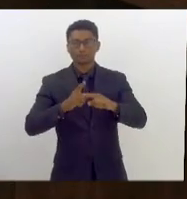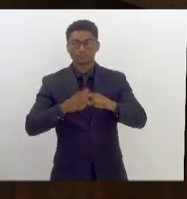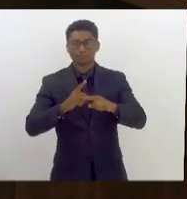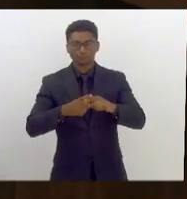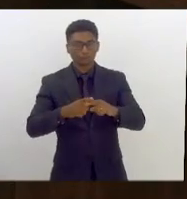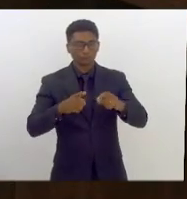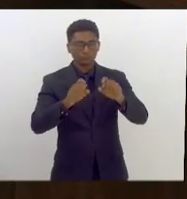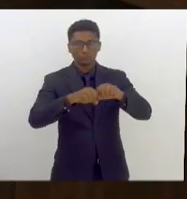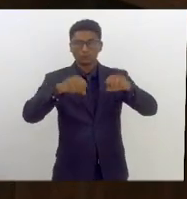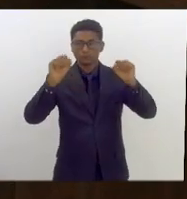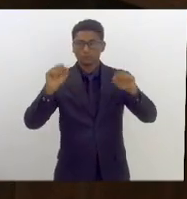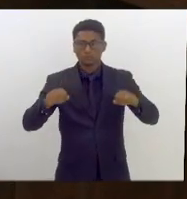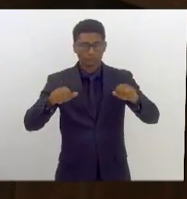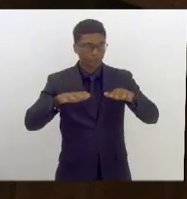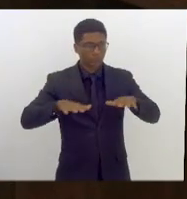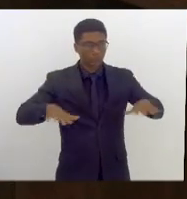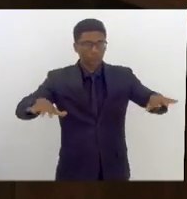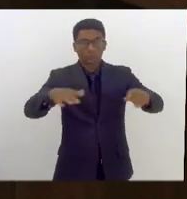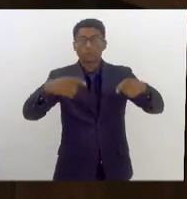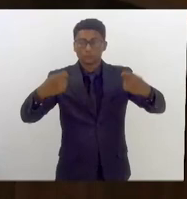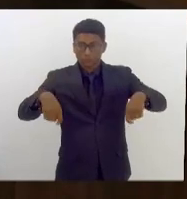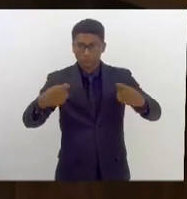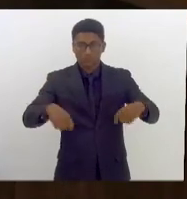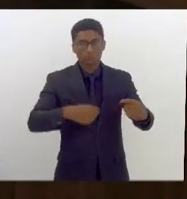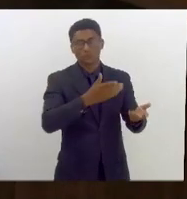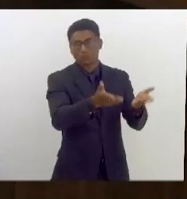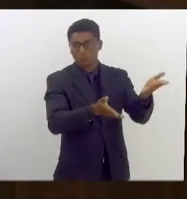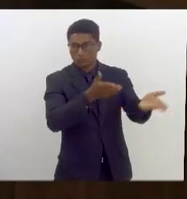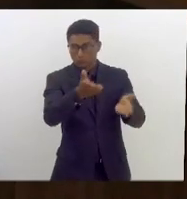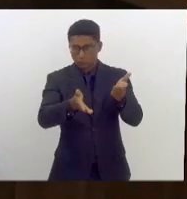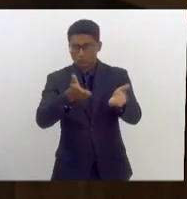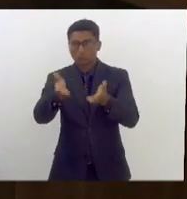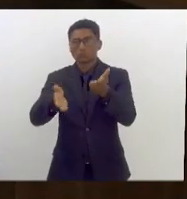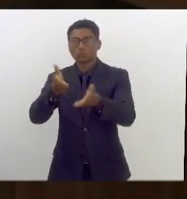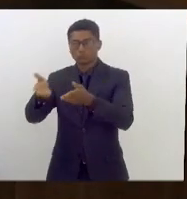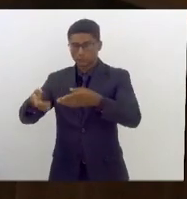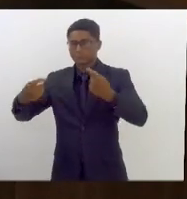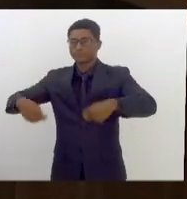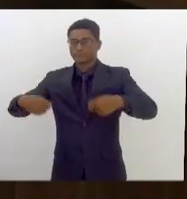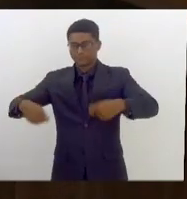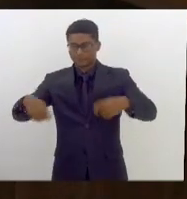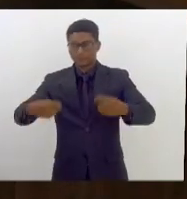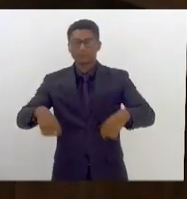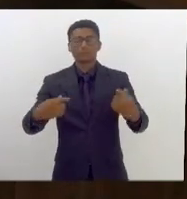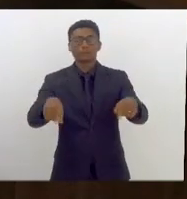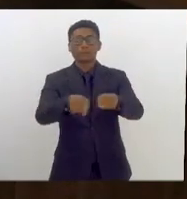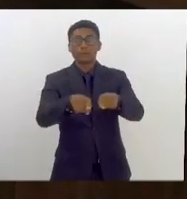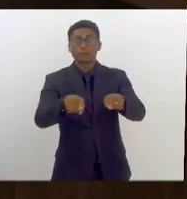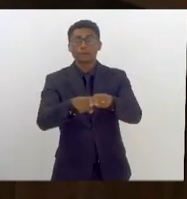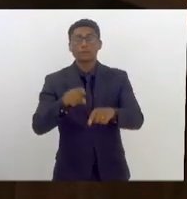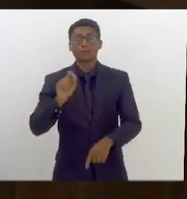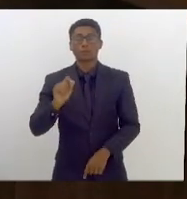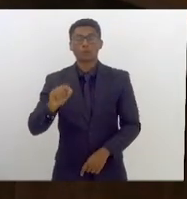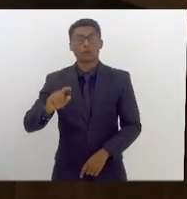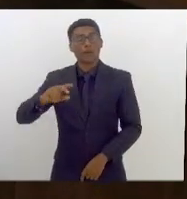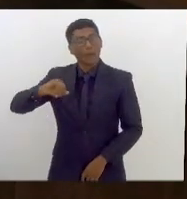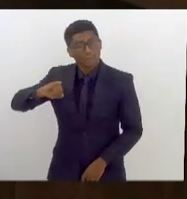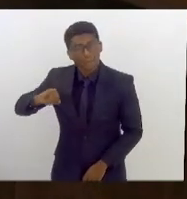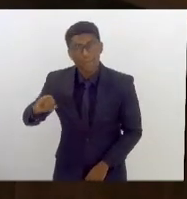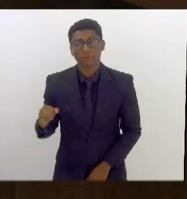esse sistema devem ser preservados, antes de mais nada, do ponto de vista ambiental, preservados, mas devem ser aproveitados também de